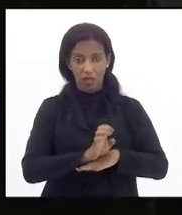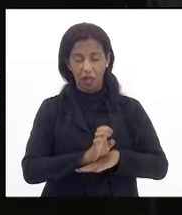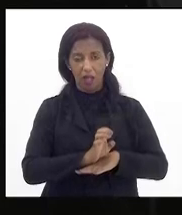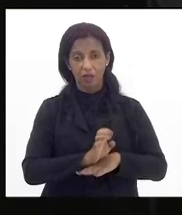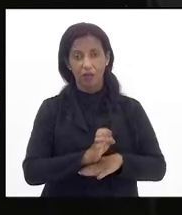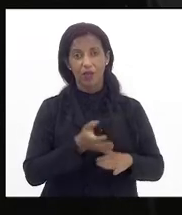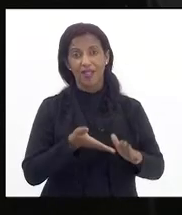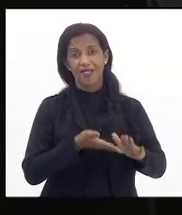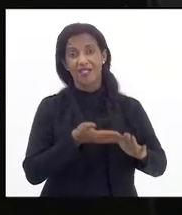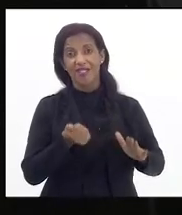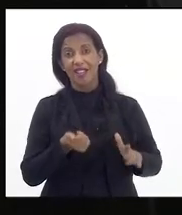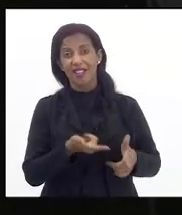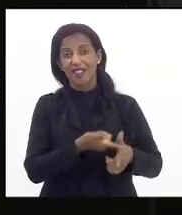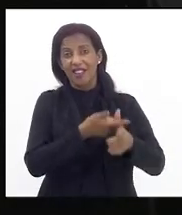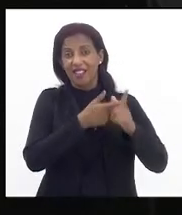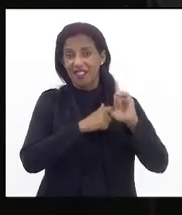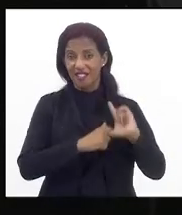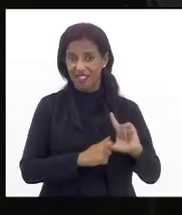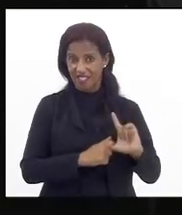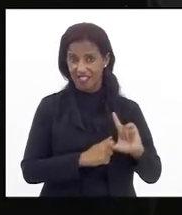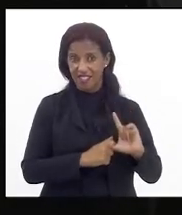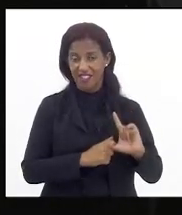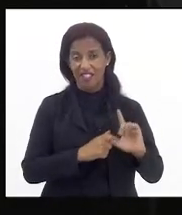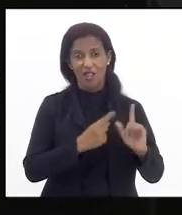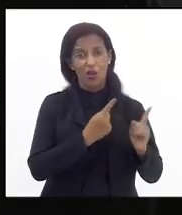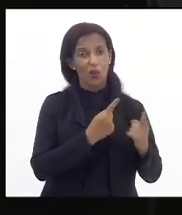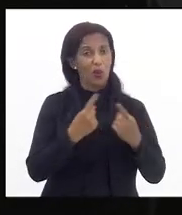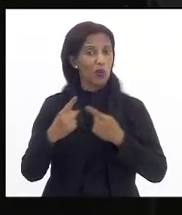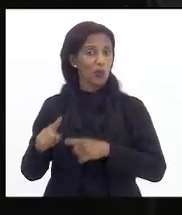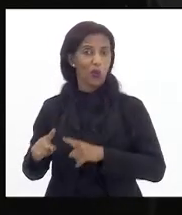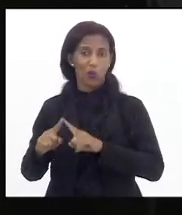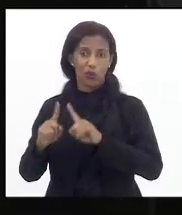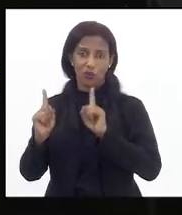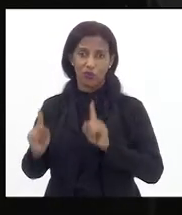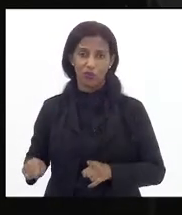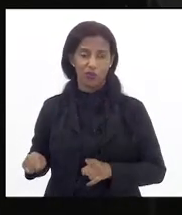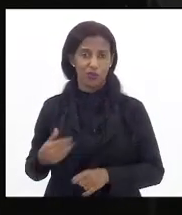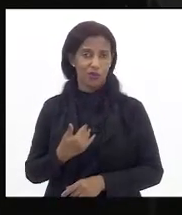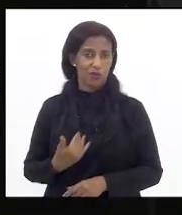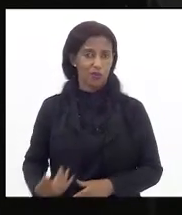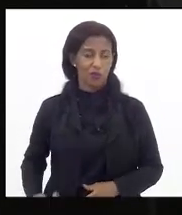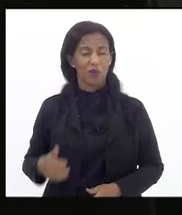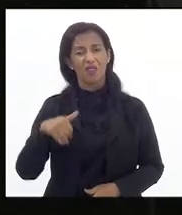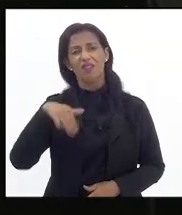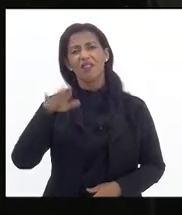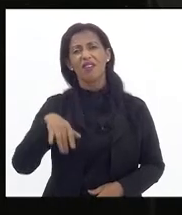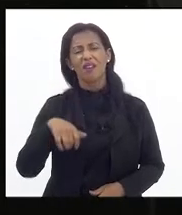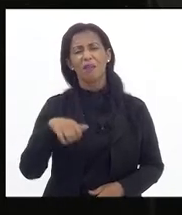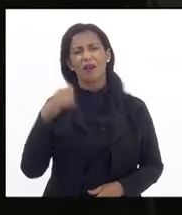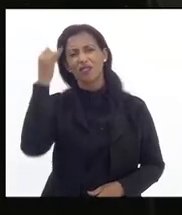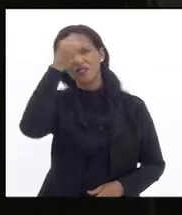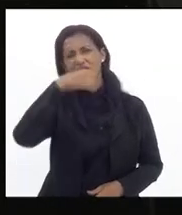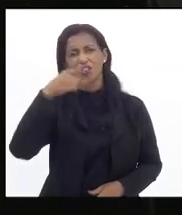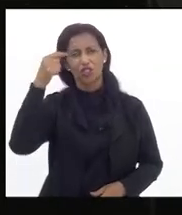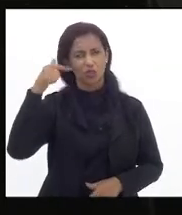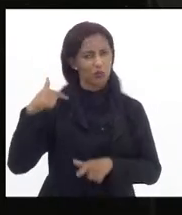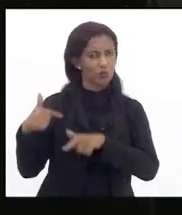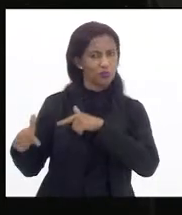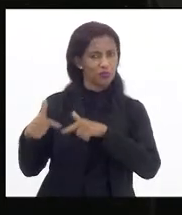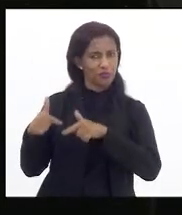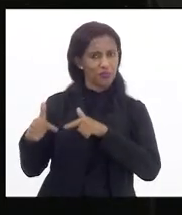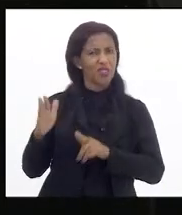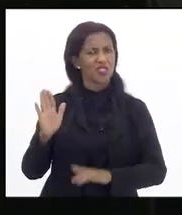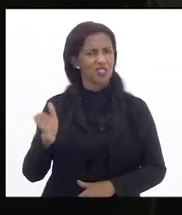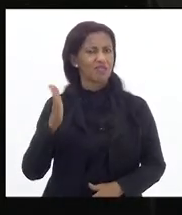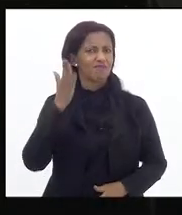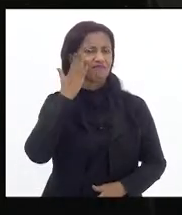crise não é fulminando o servidor público né quem é mais antigo aqui na casa já